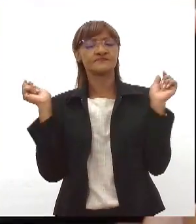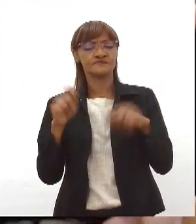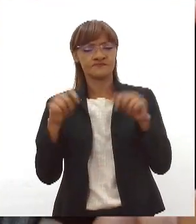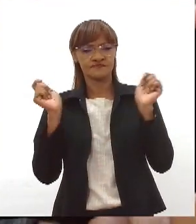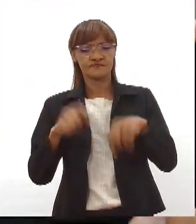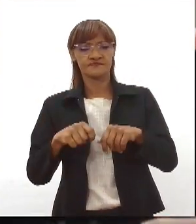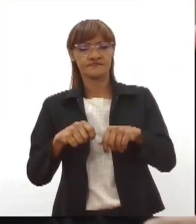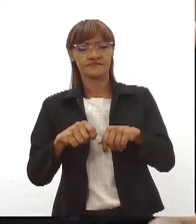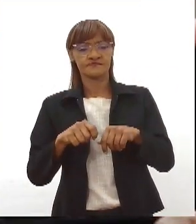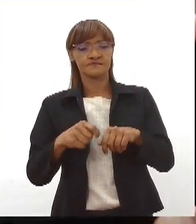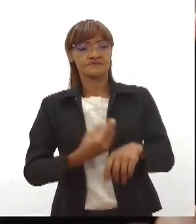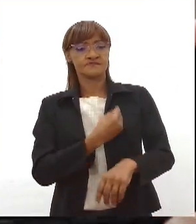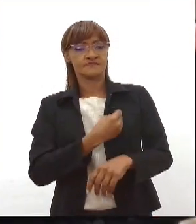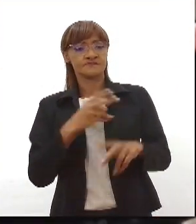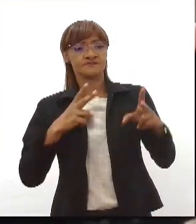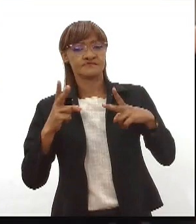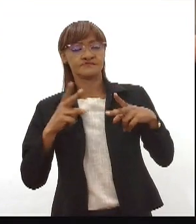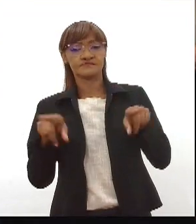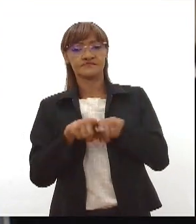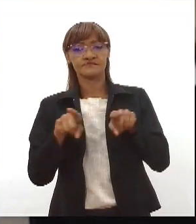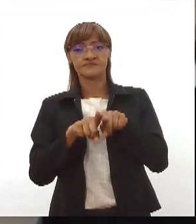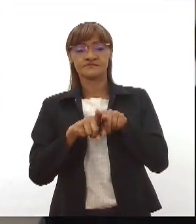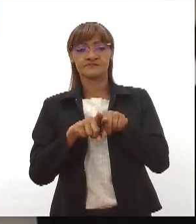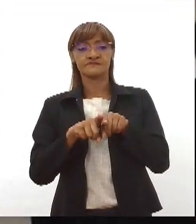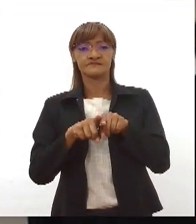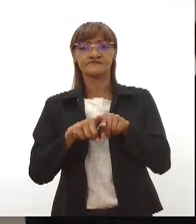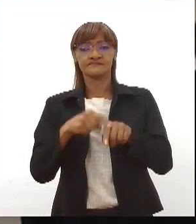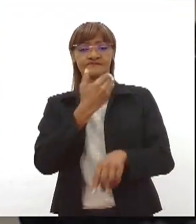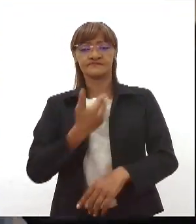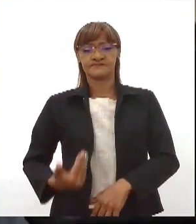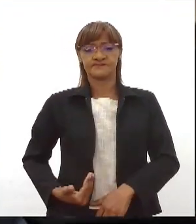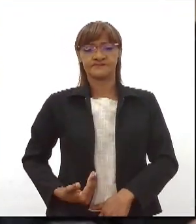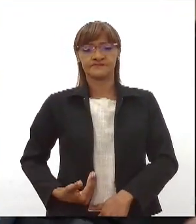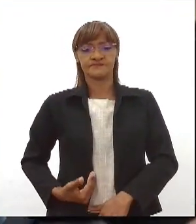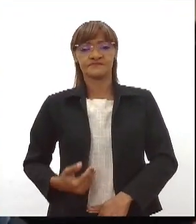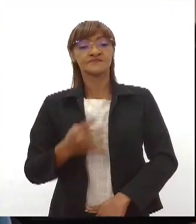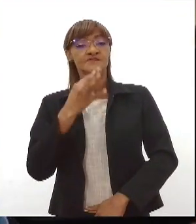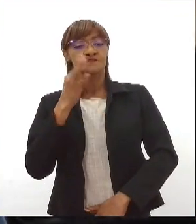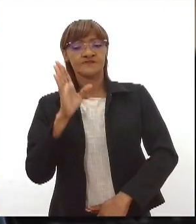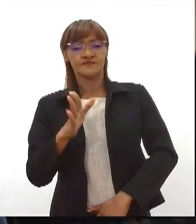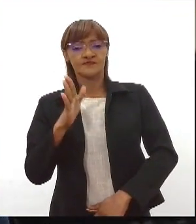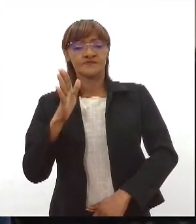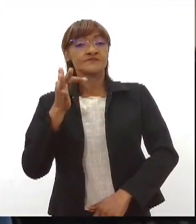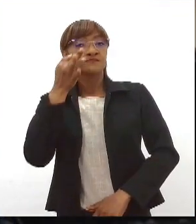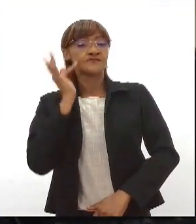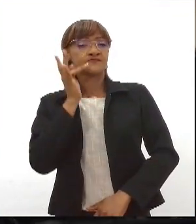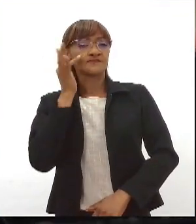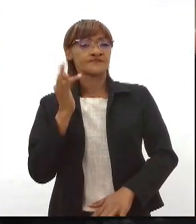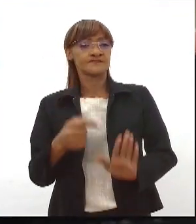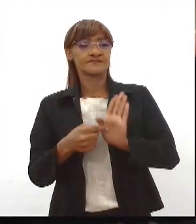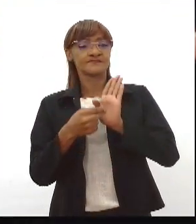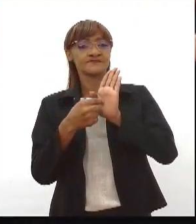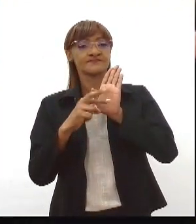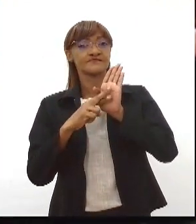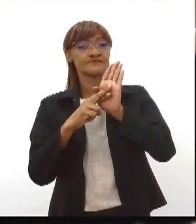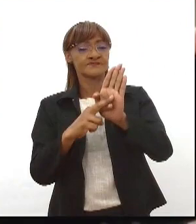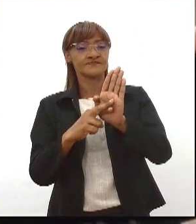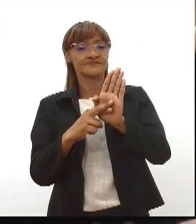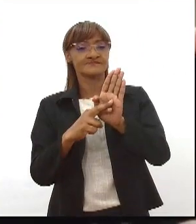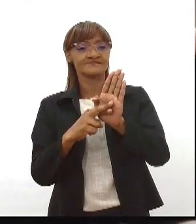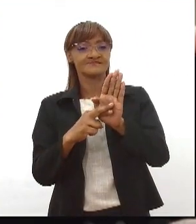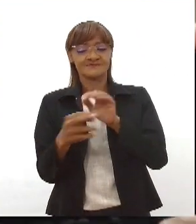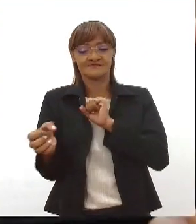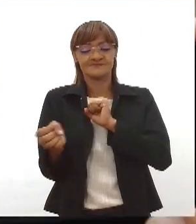privada como na vida pública e também sei que Fábio vem representar Nova Era de novos governadores